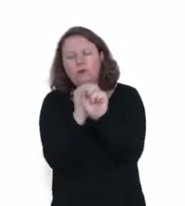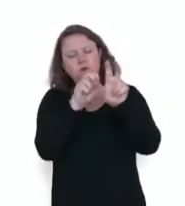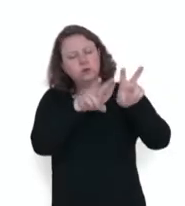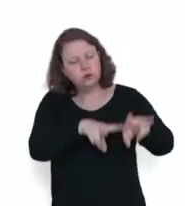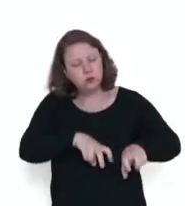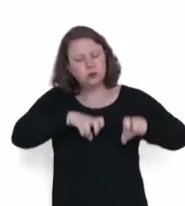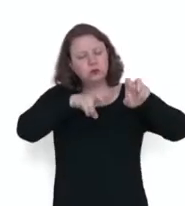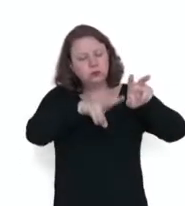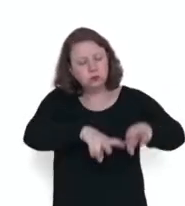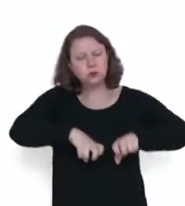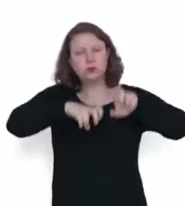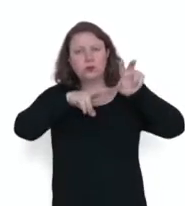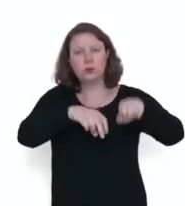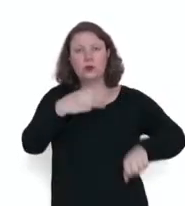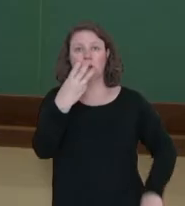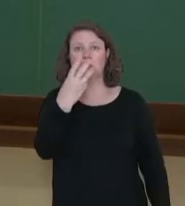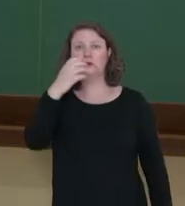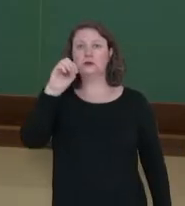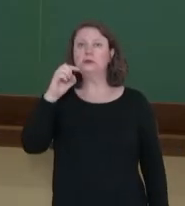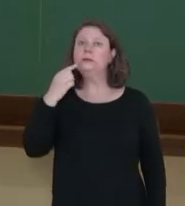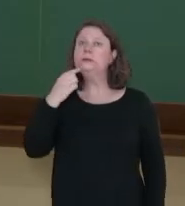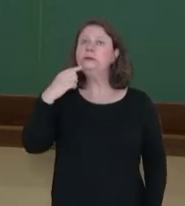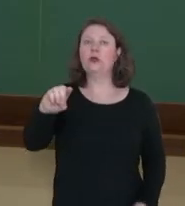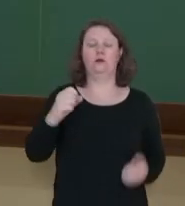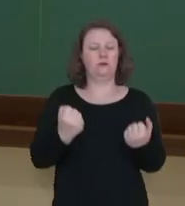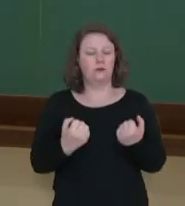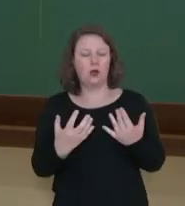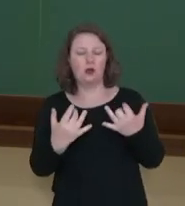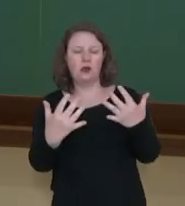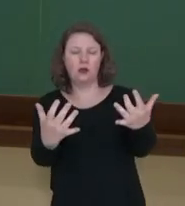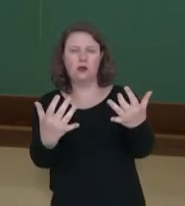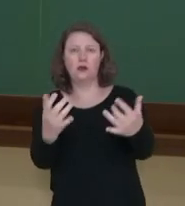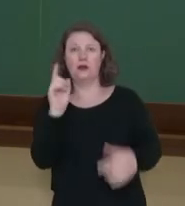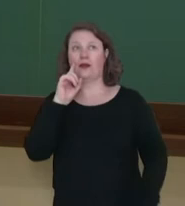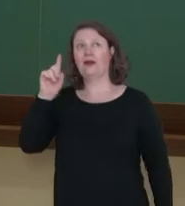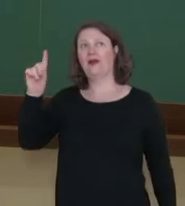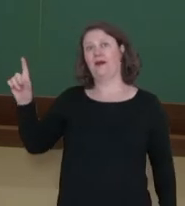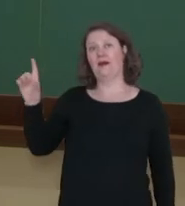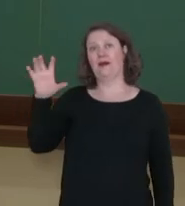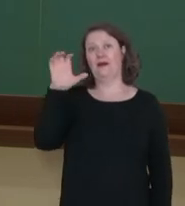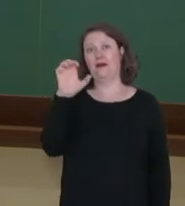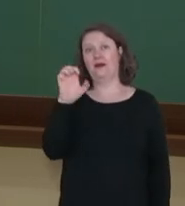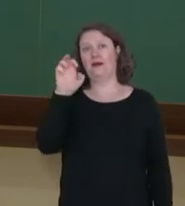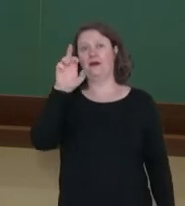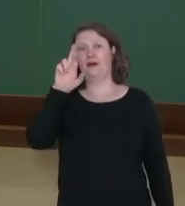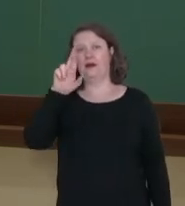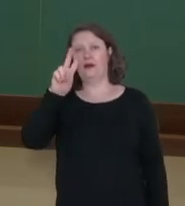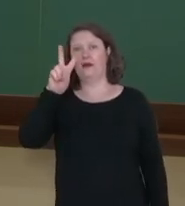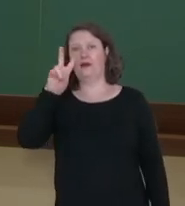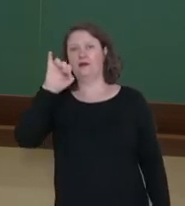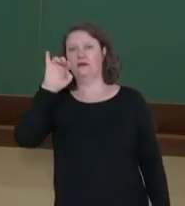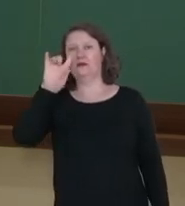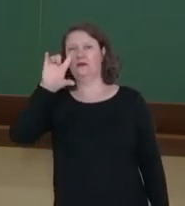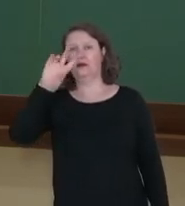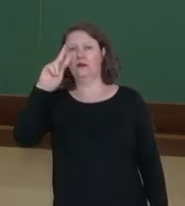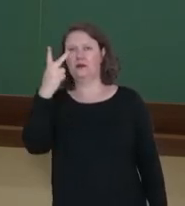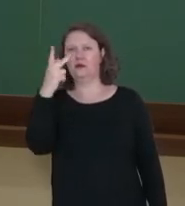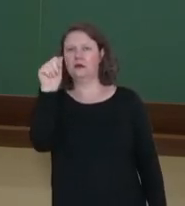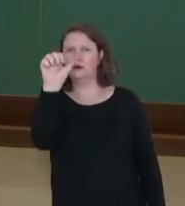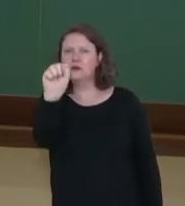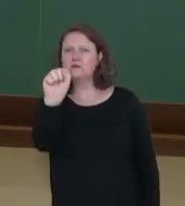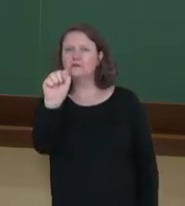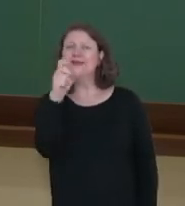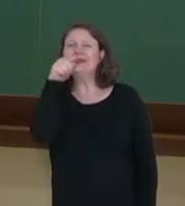30 mil plantas. Que planta? As ervilhas. Então ele ficou ali 7 anos cultivando